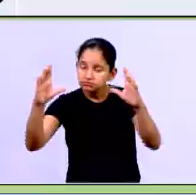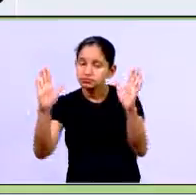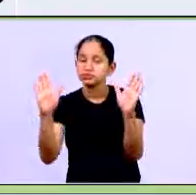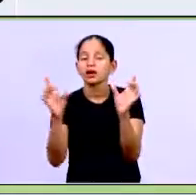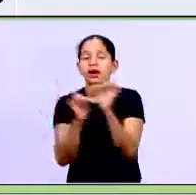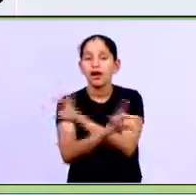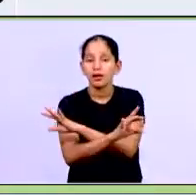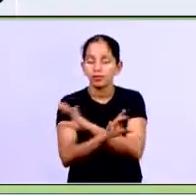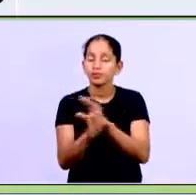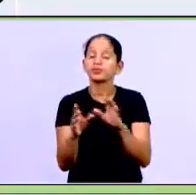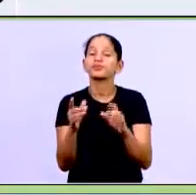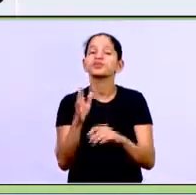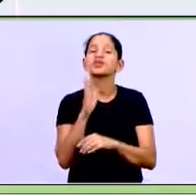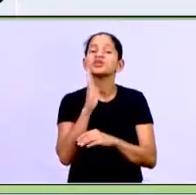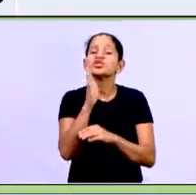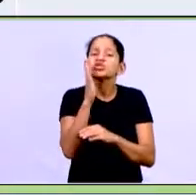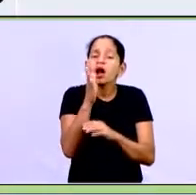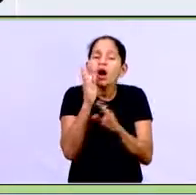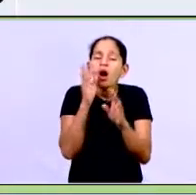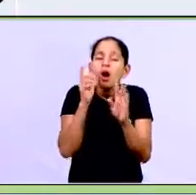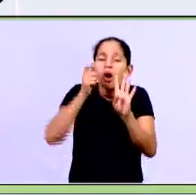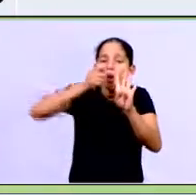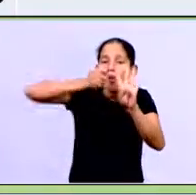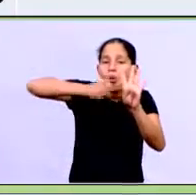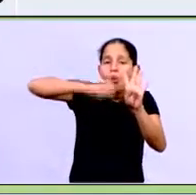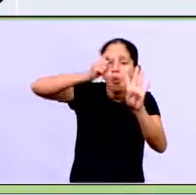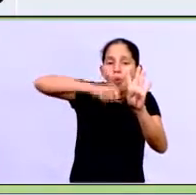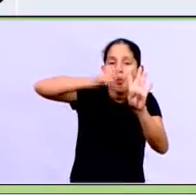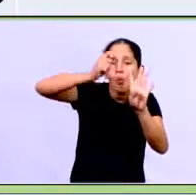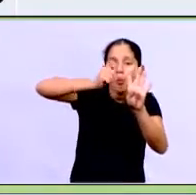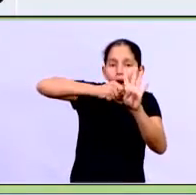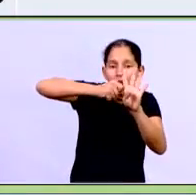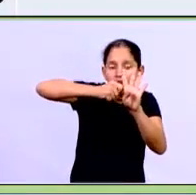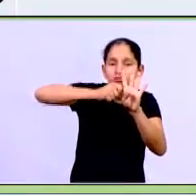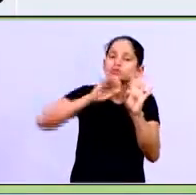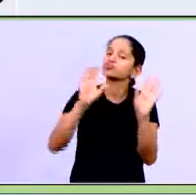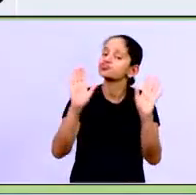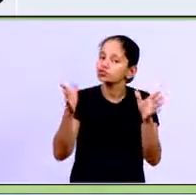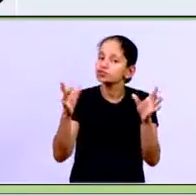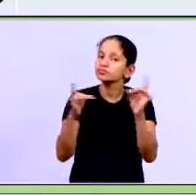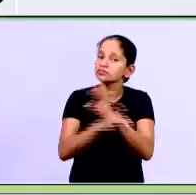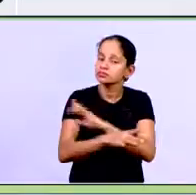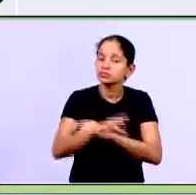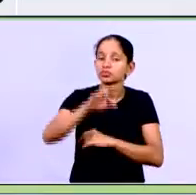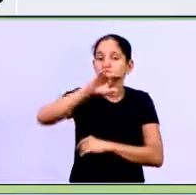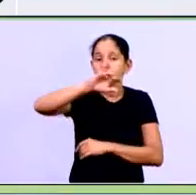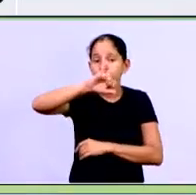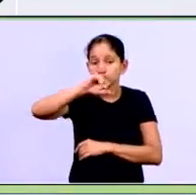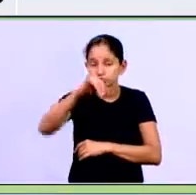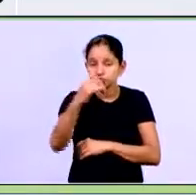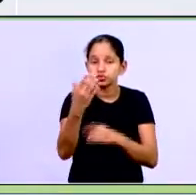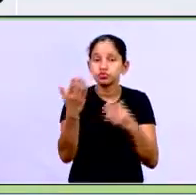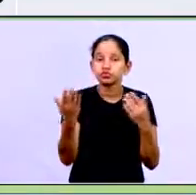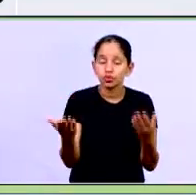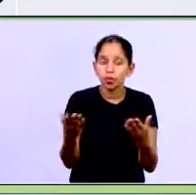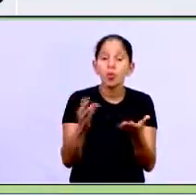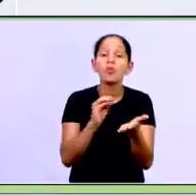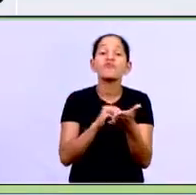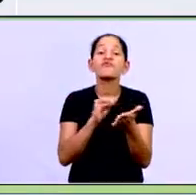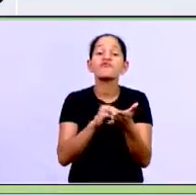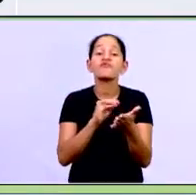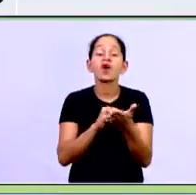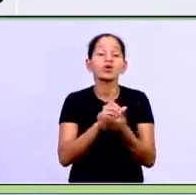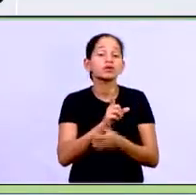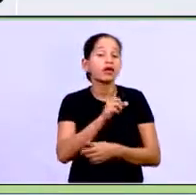Muito bem, vou fazer o meu último pagamento. Quando eu vou fazer o meu último pagamento, novamente, juros. Os juros aqui é calculado em cima do que eu devo.